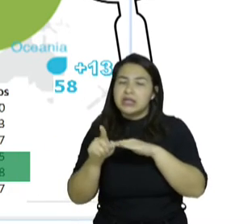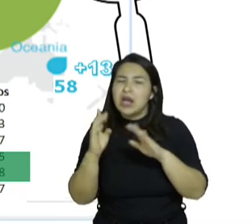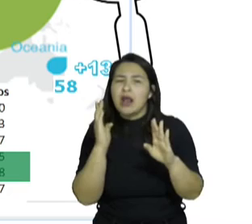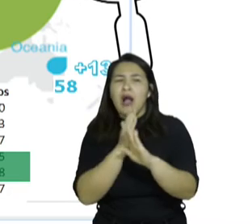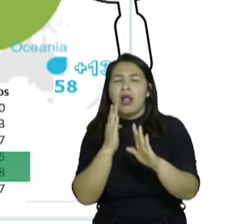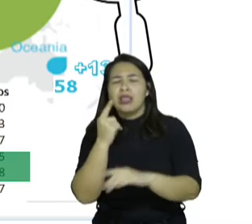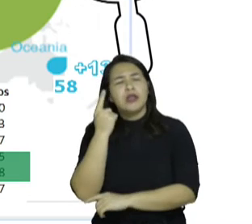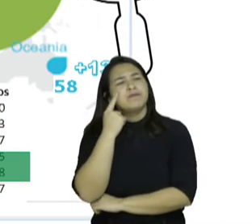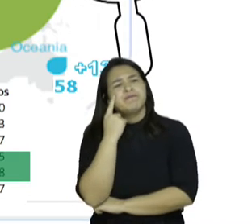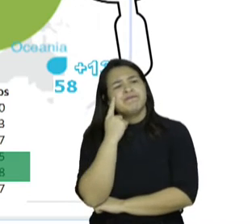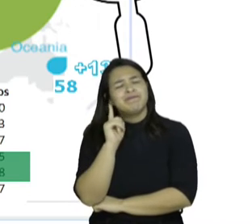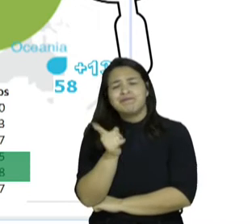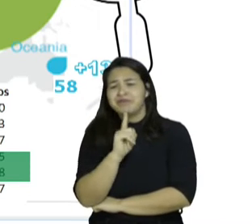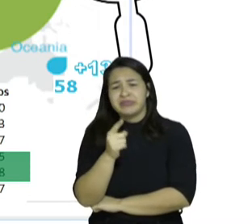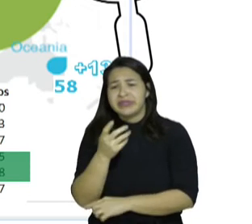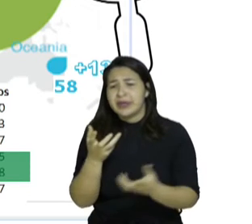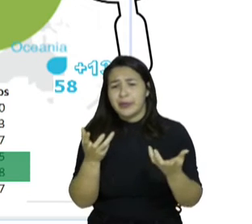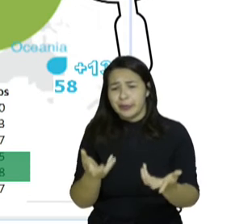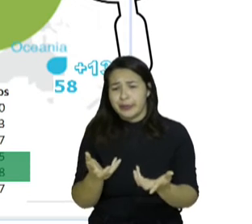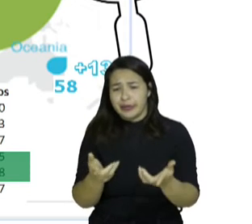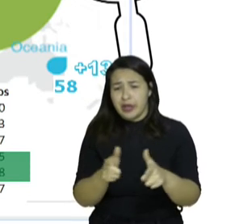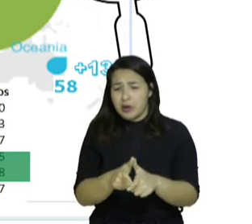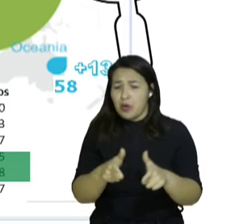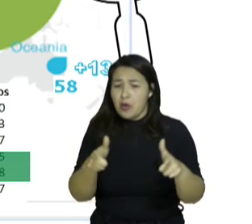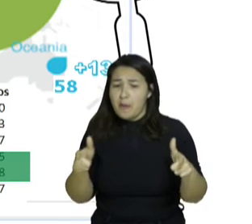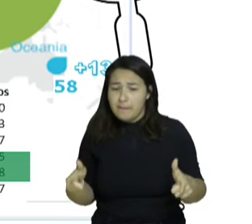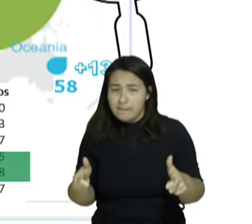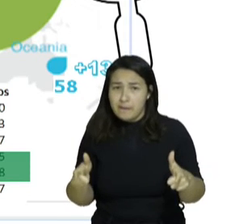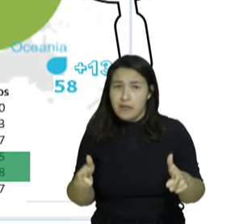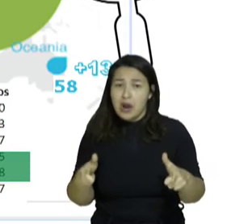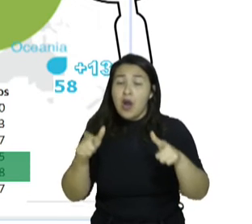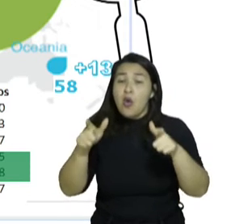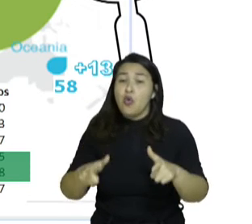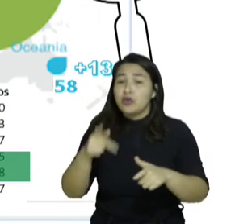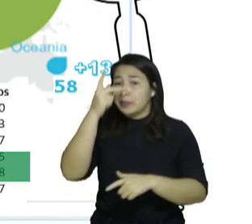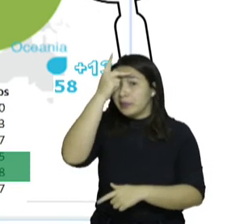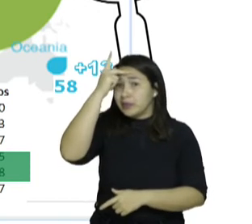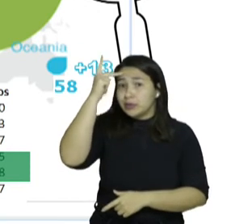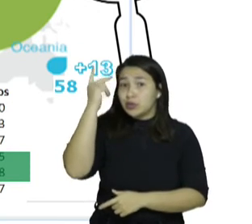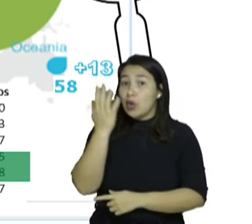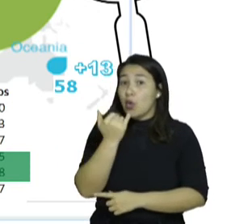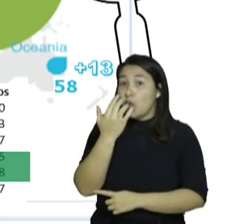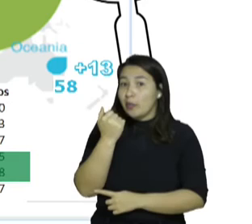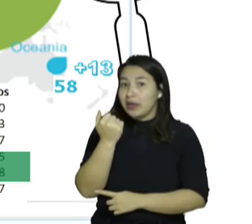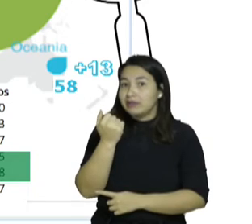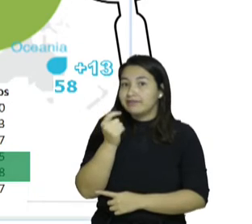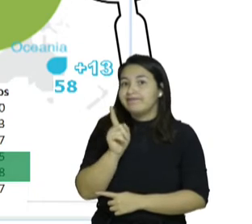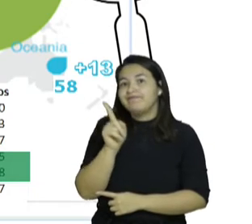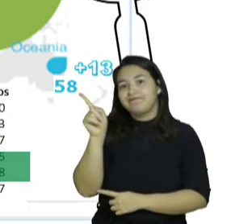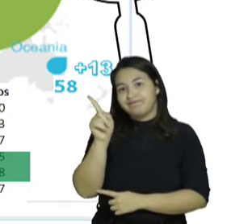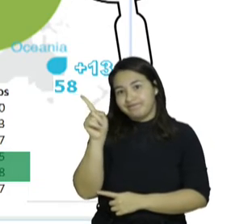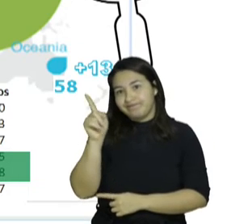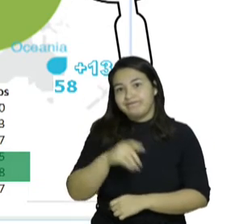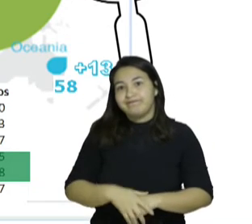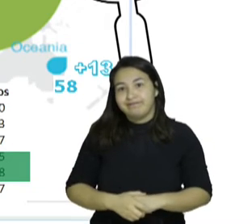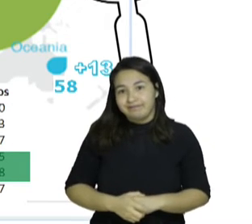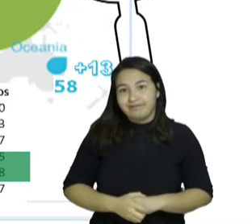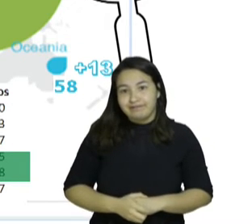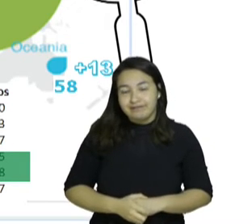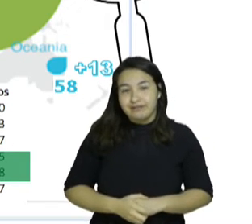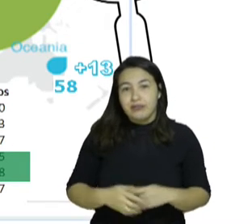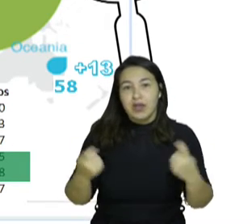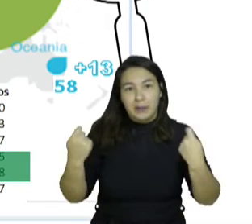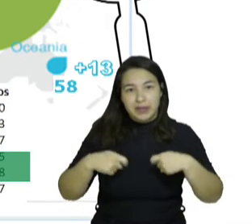dizer o seguinte não eu quero crescer em volume Eu quero atender onde é que tem gente para consumir aqui então vamos se adequar